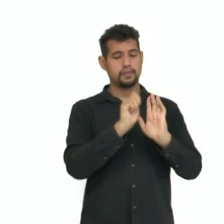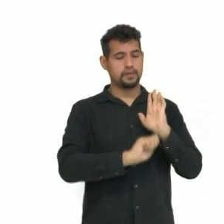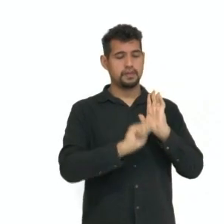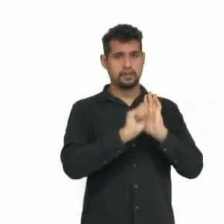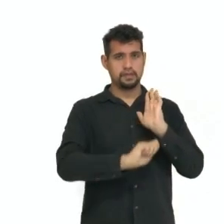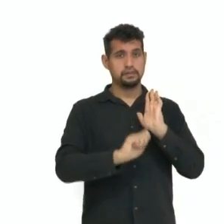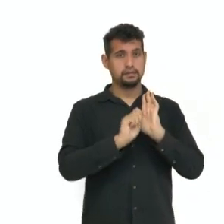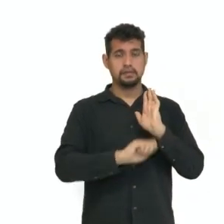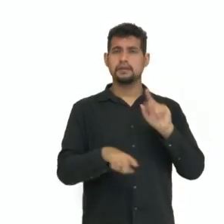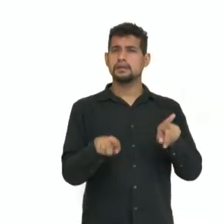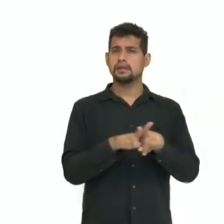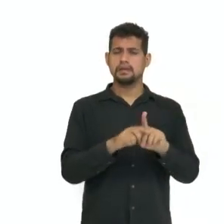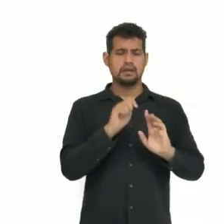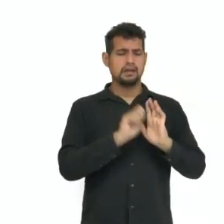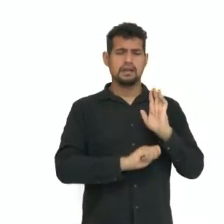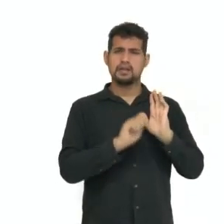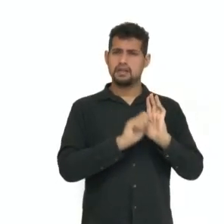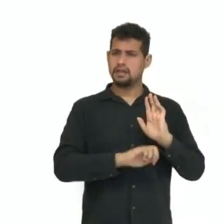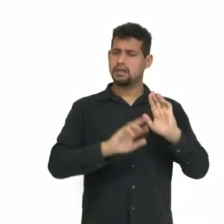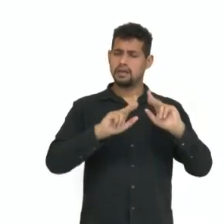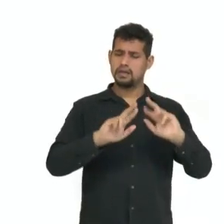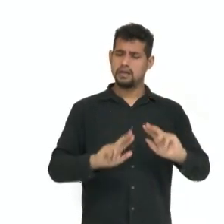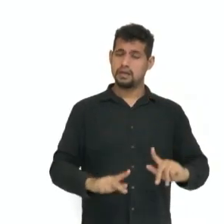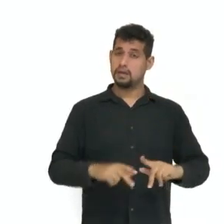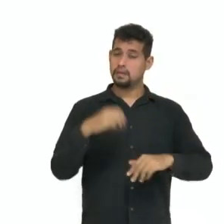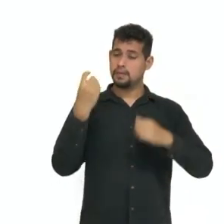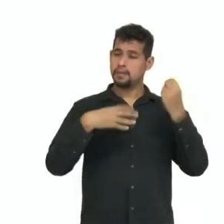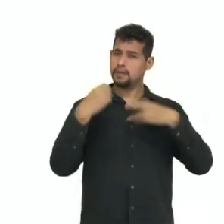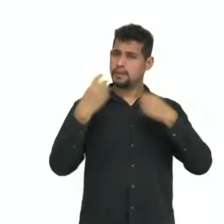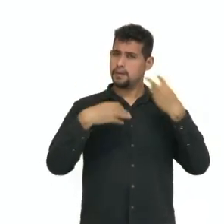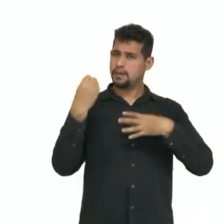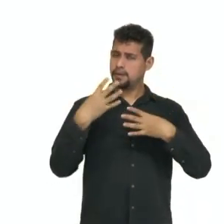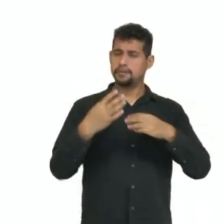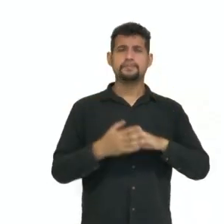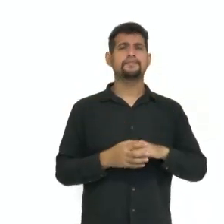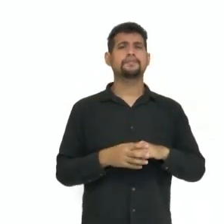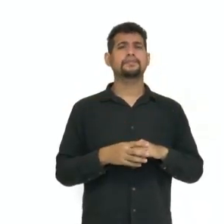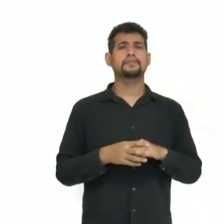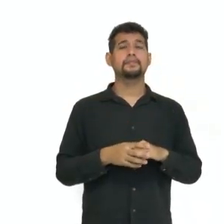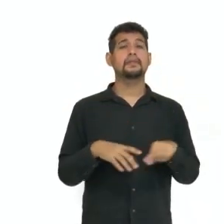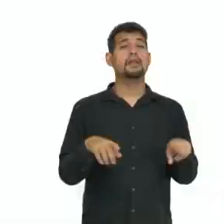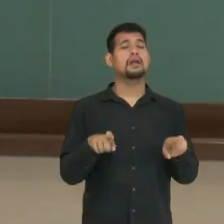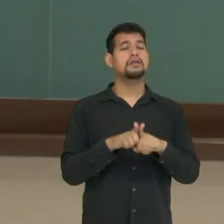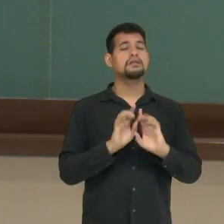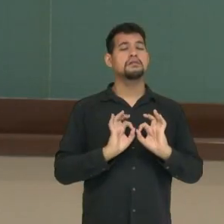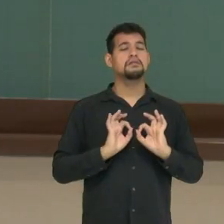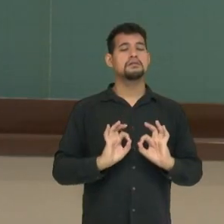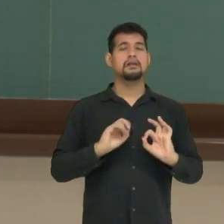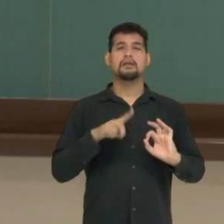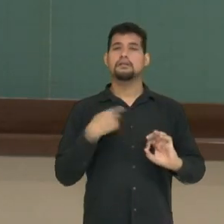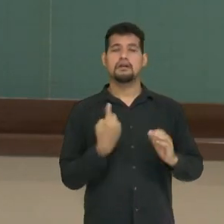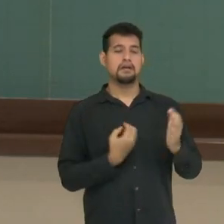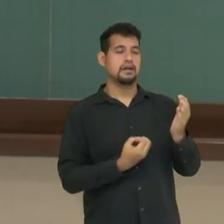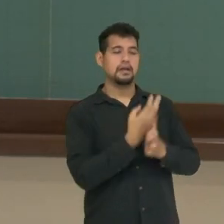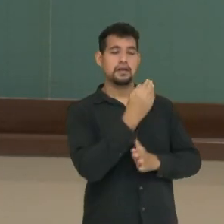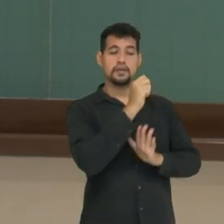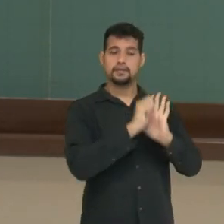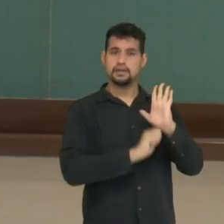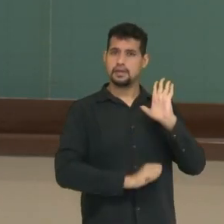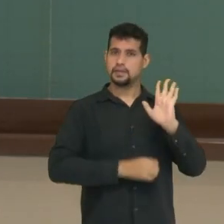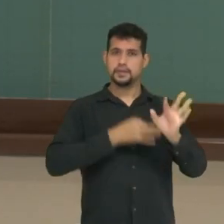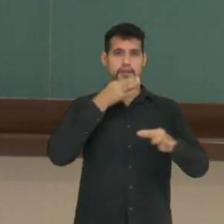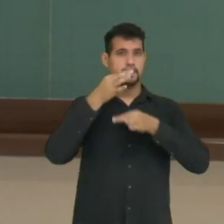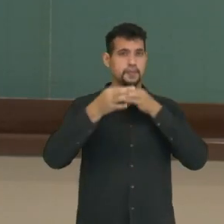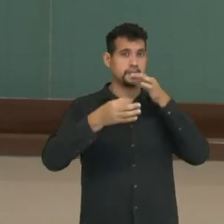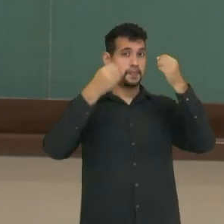texto, né, e de textos dissertativos argumentativos. E, finalmente, produzimos um texto